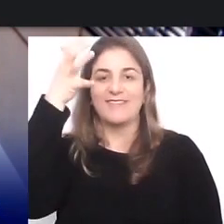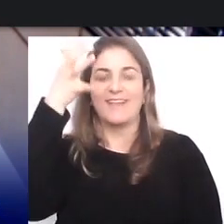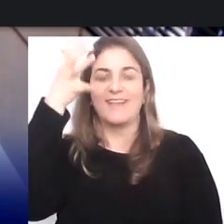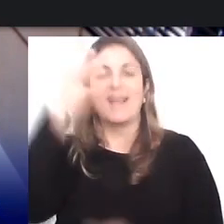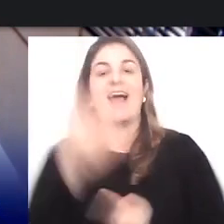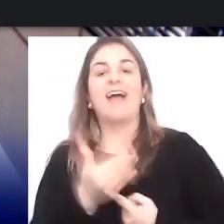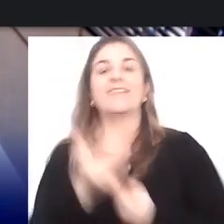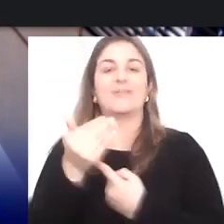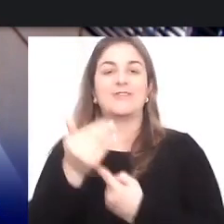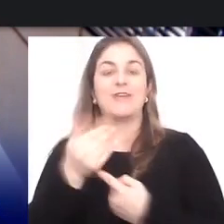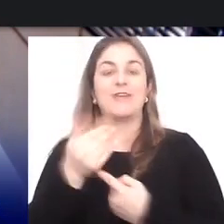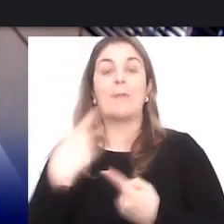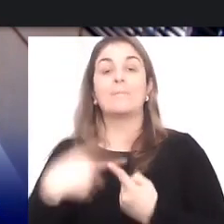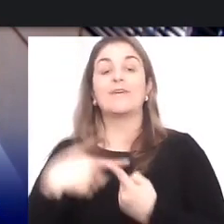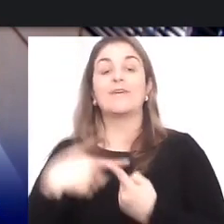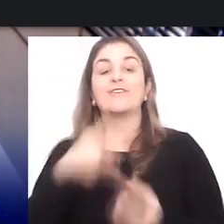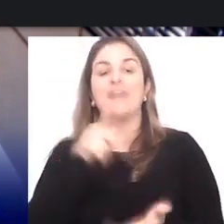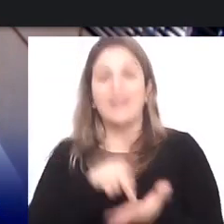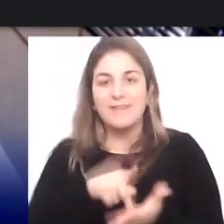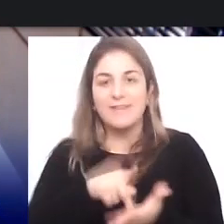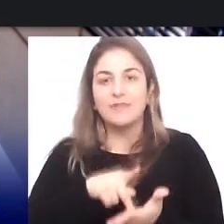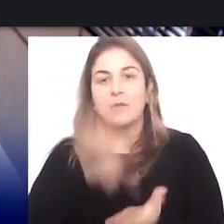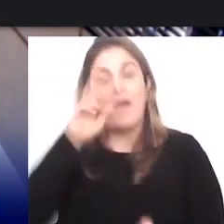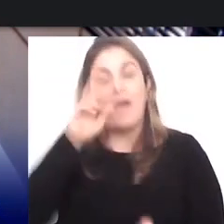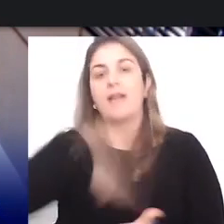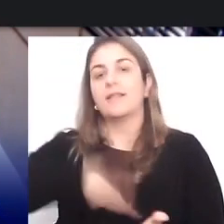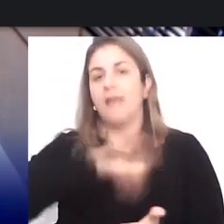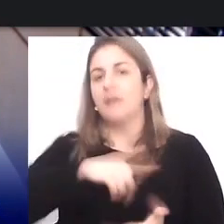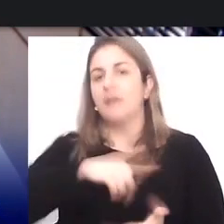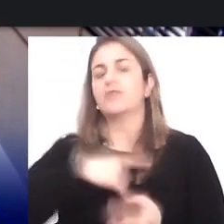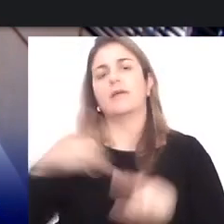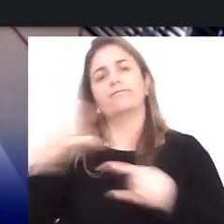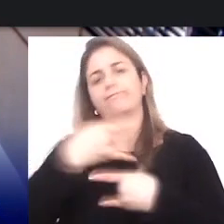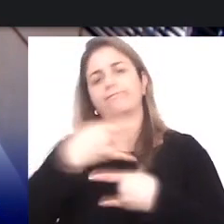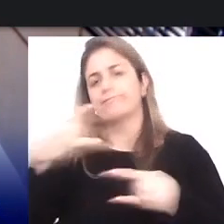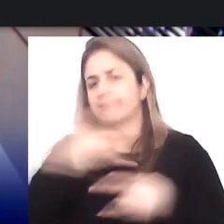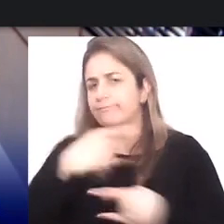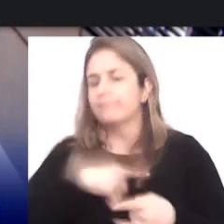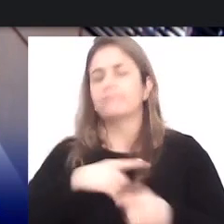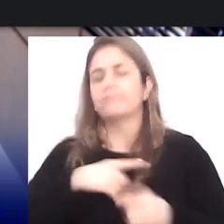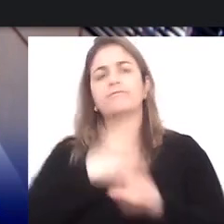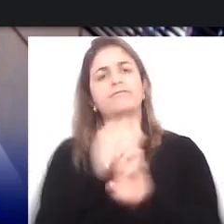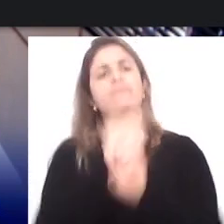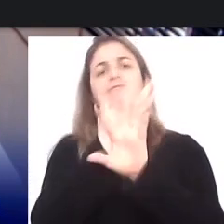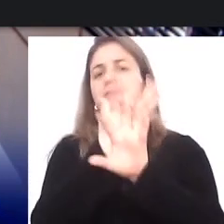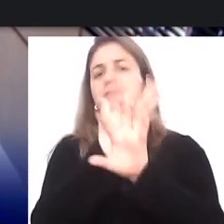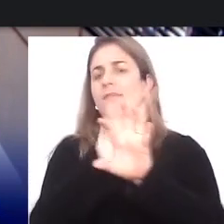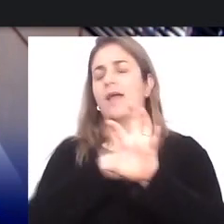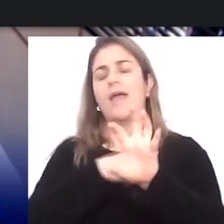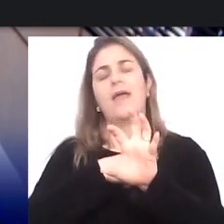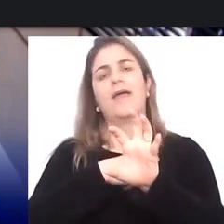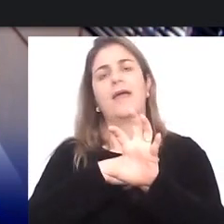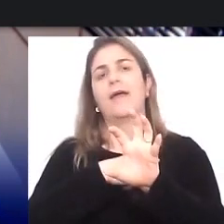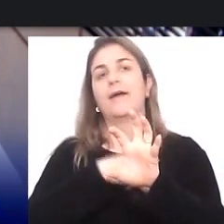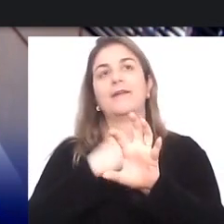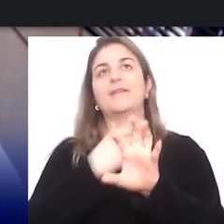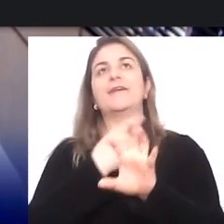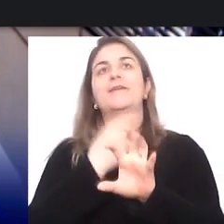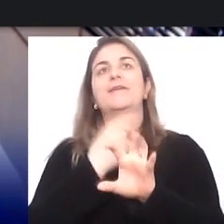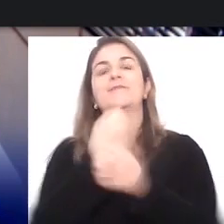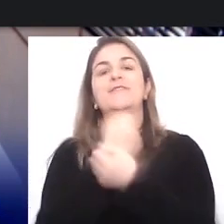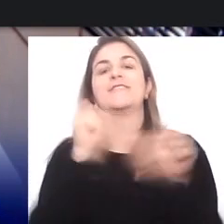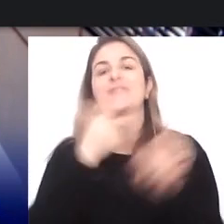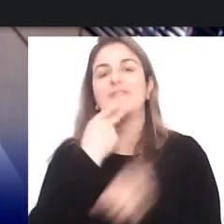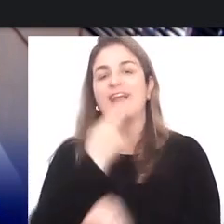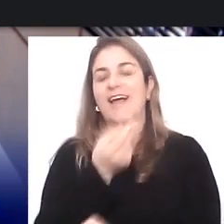Inquérito eletrônico, processo eletrônico, audiência por videoconferência, sustentação por videoconferência. Isso é uma tendência inexorável? Sim,